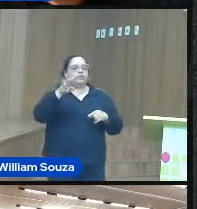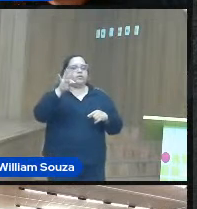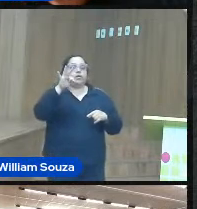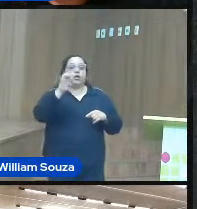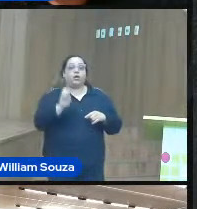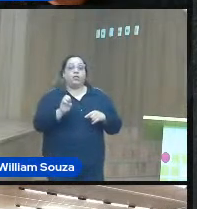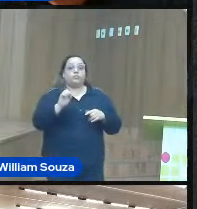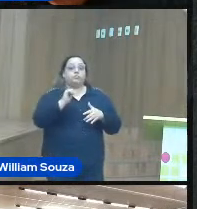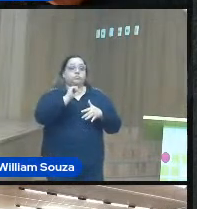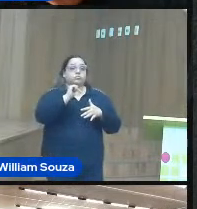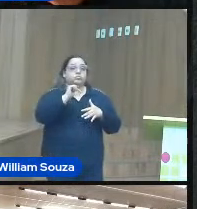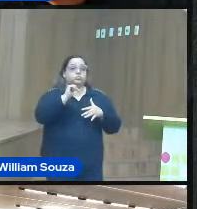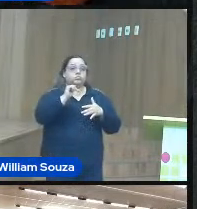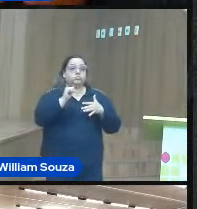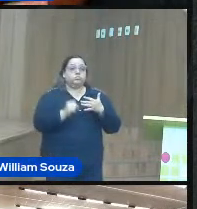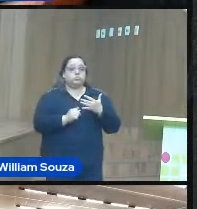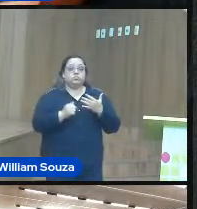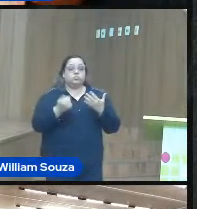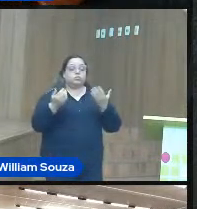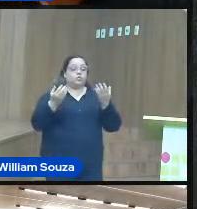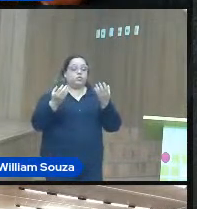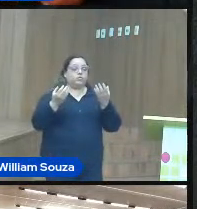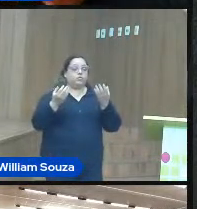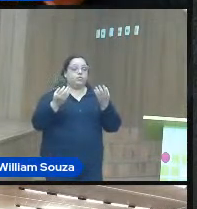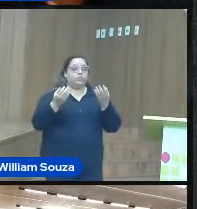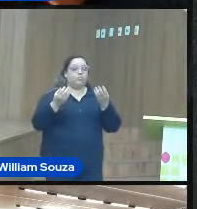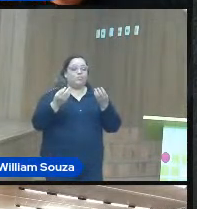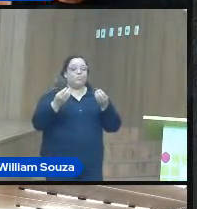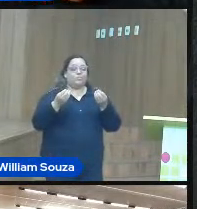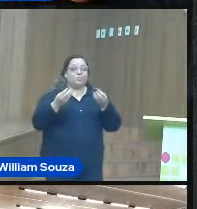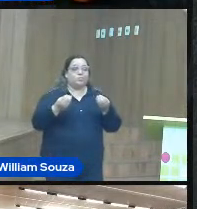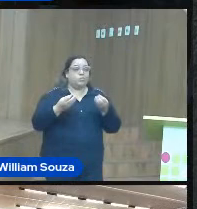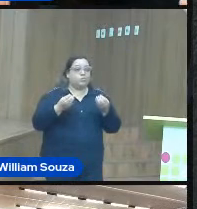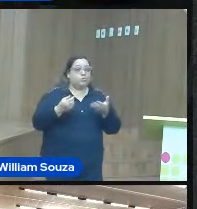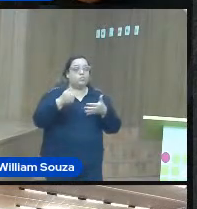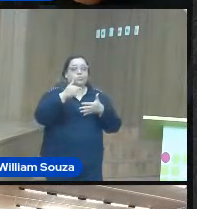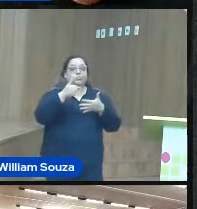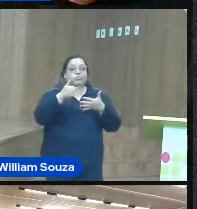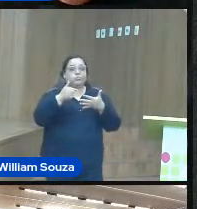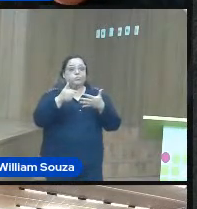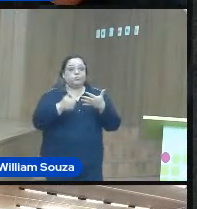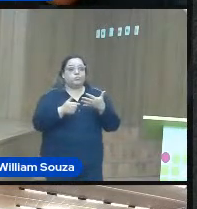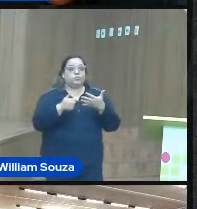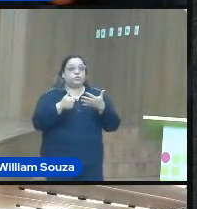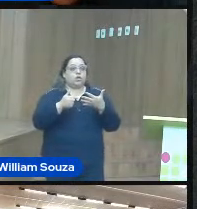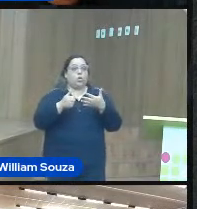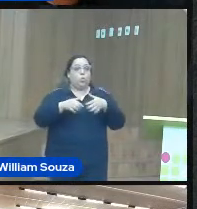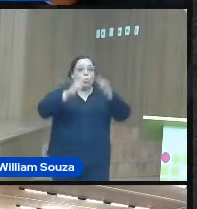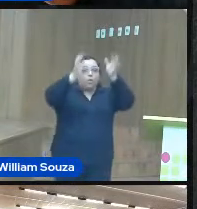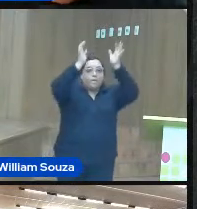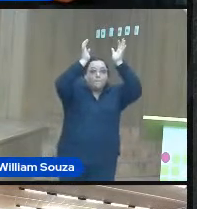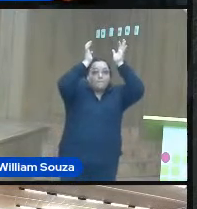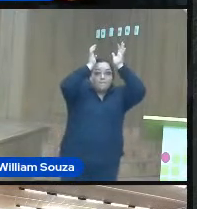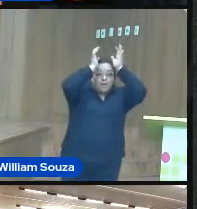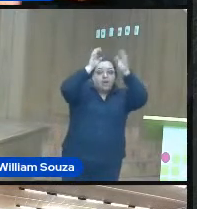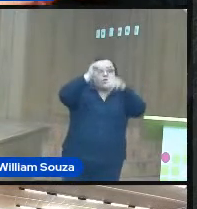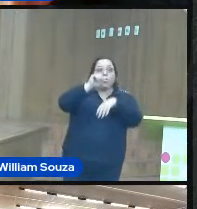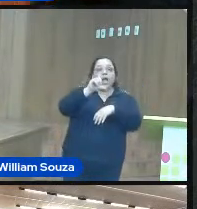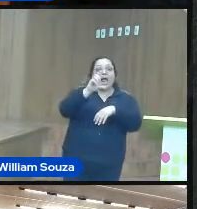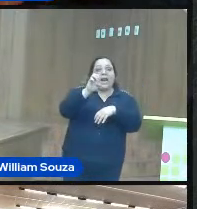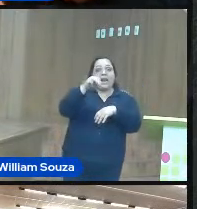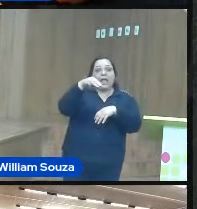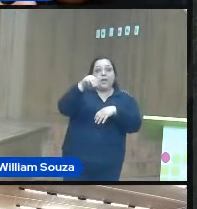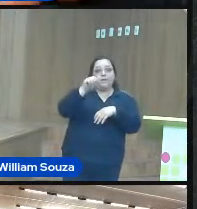diversos impérios que tinham muitas, assim, muito grandes. A gente tinha o Império Alemão, né, no centro da Europa, o